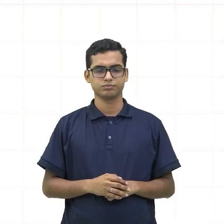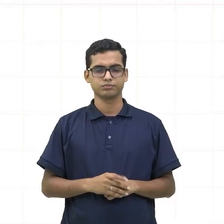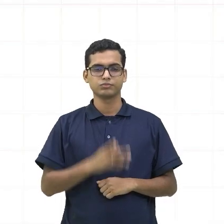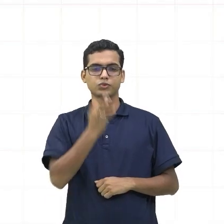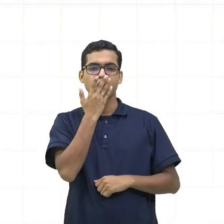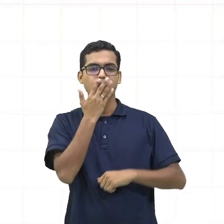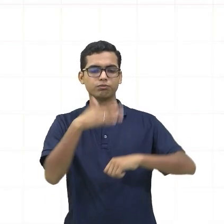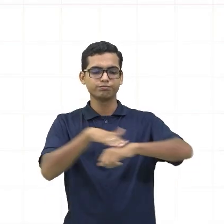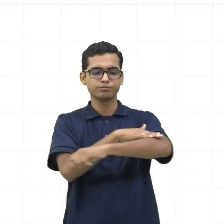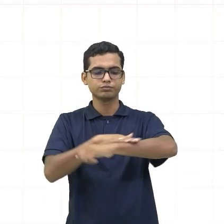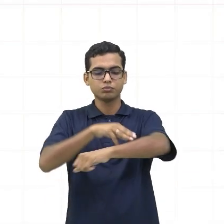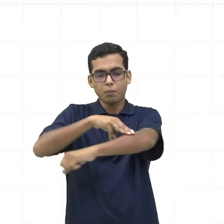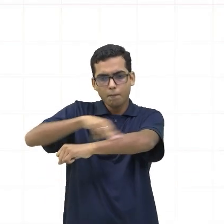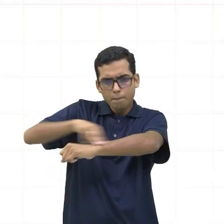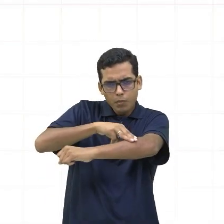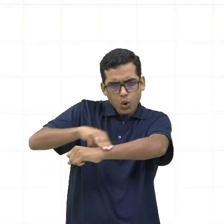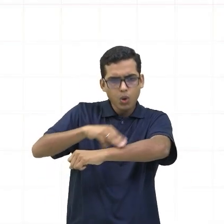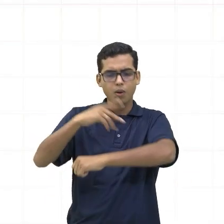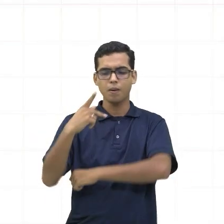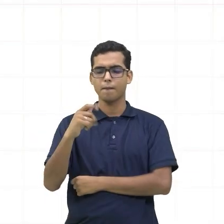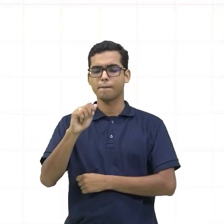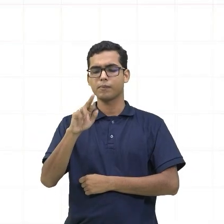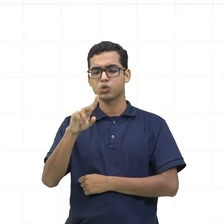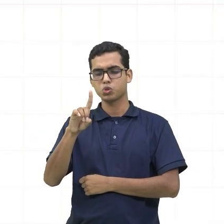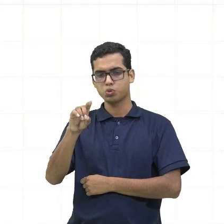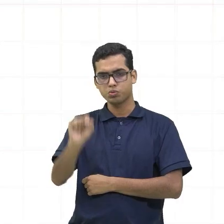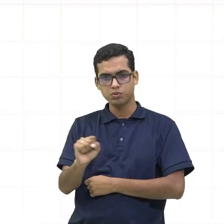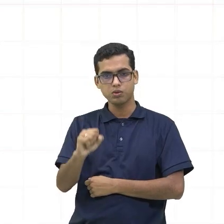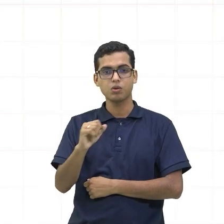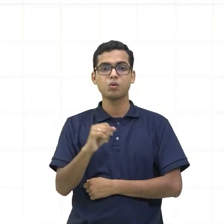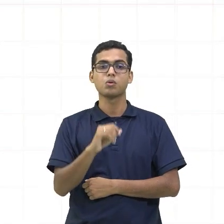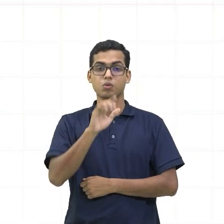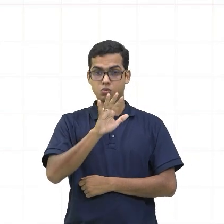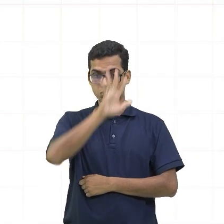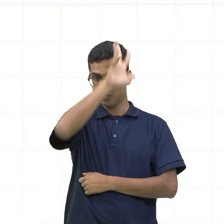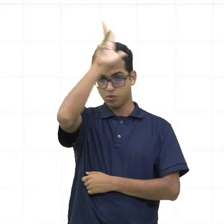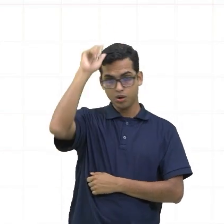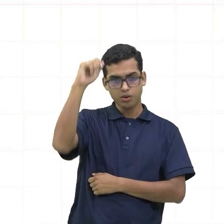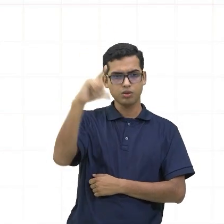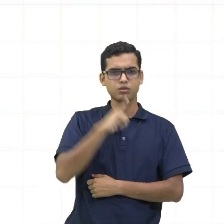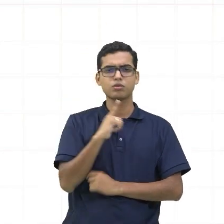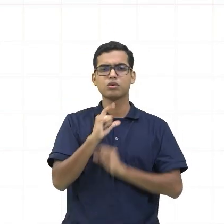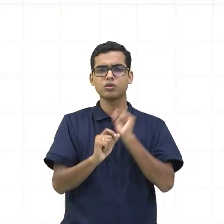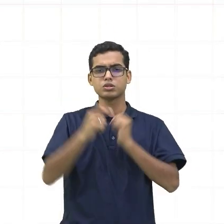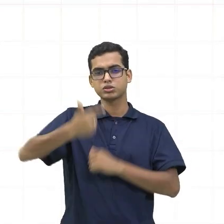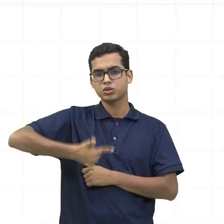segunda maior concentração de população parda na população residente, com